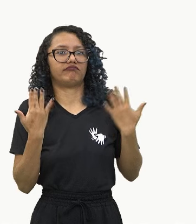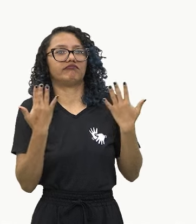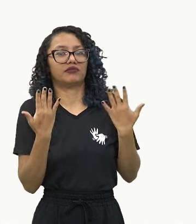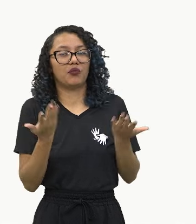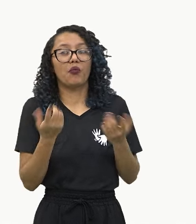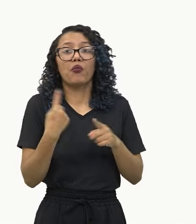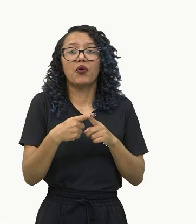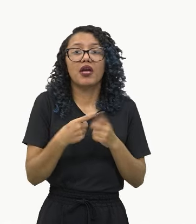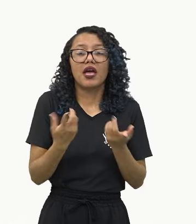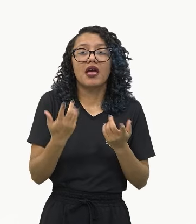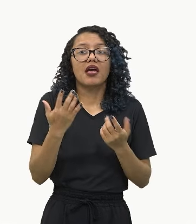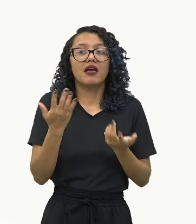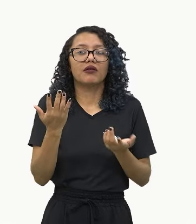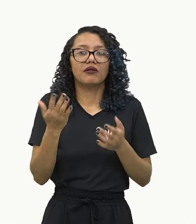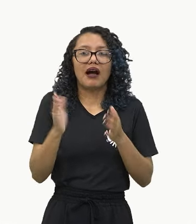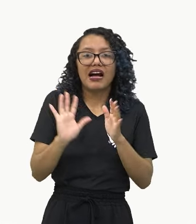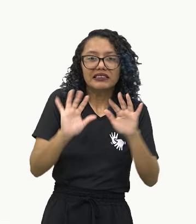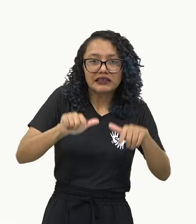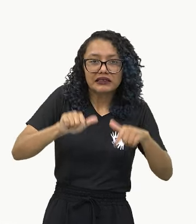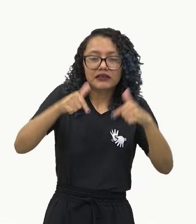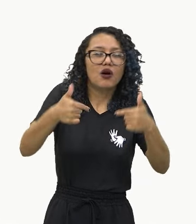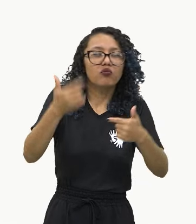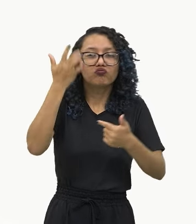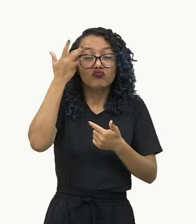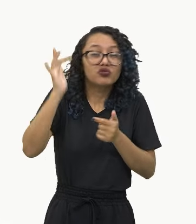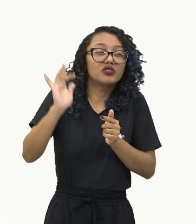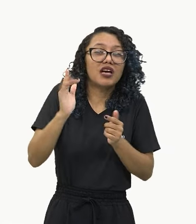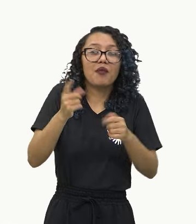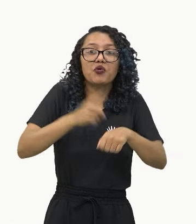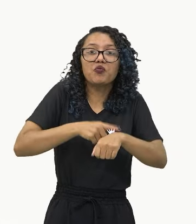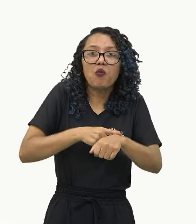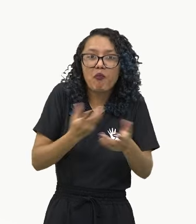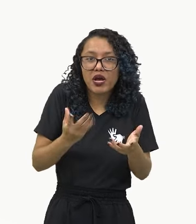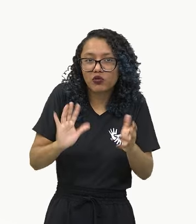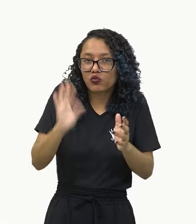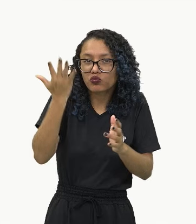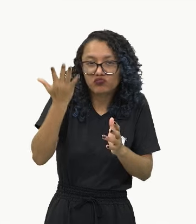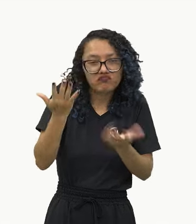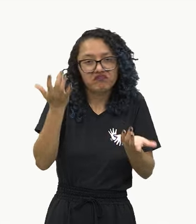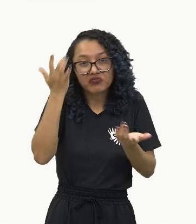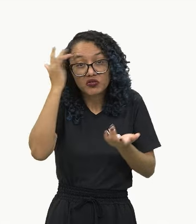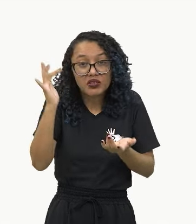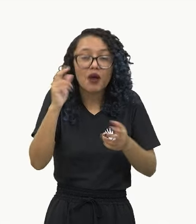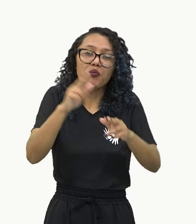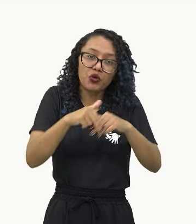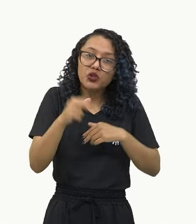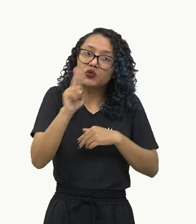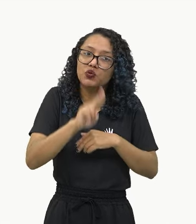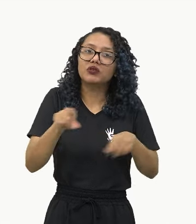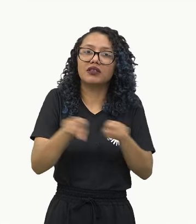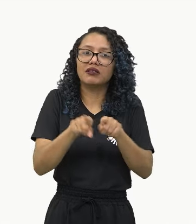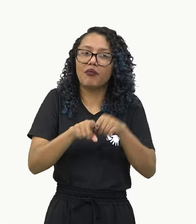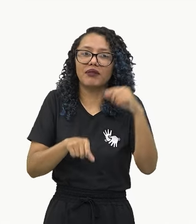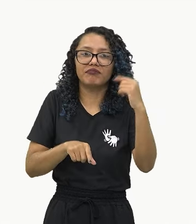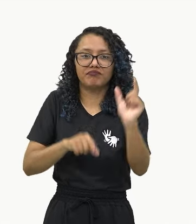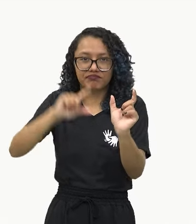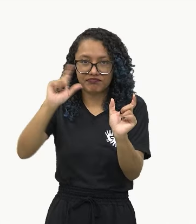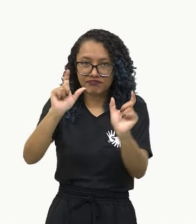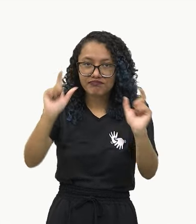aconteceu, né? Então não especificou o momento, utilizamos aí o composto. E temos aqui o